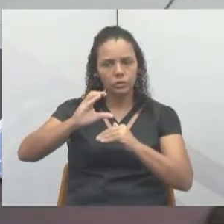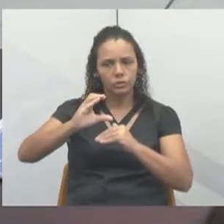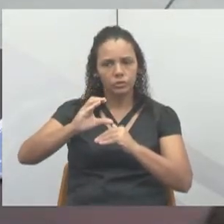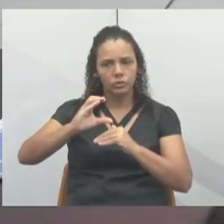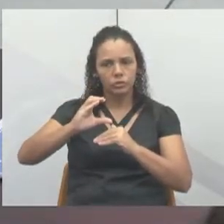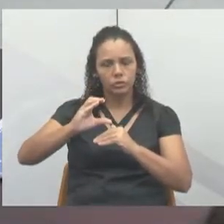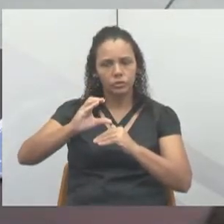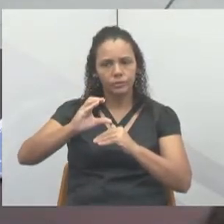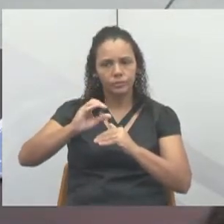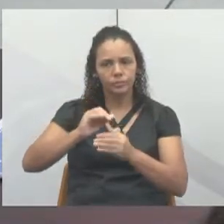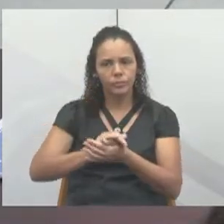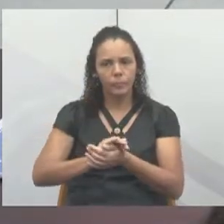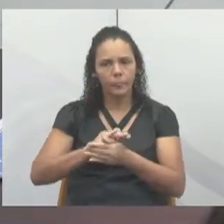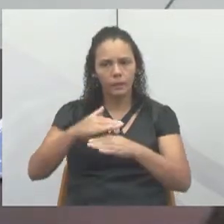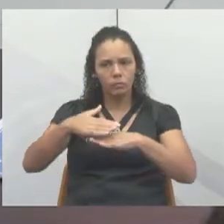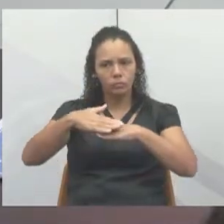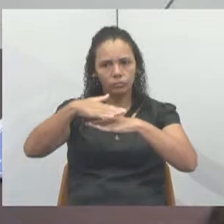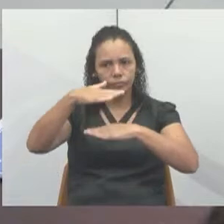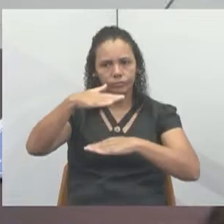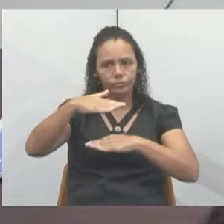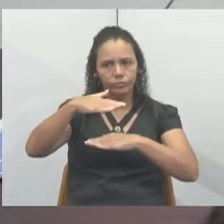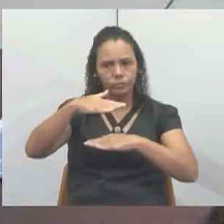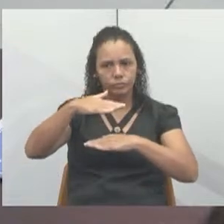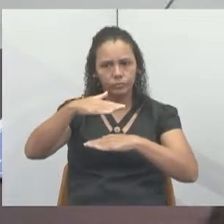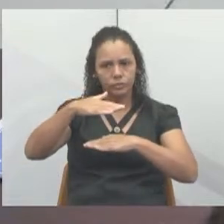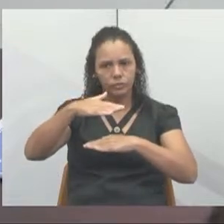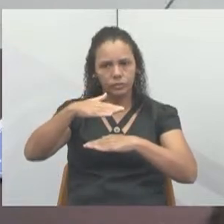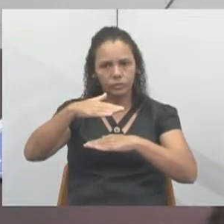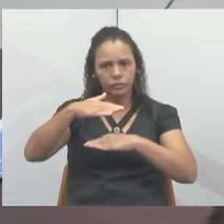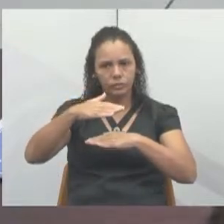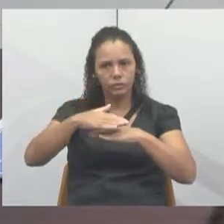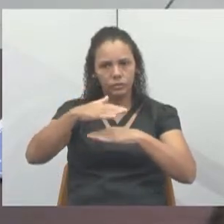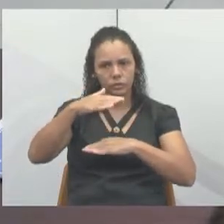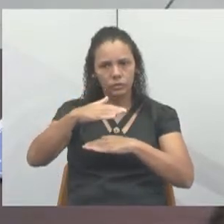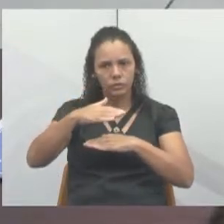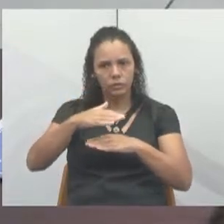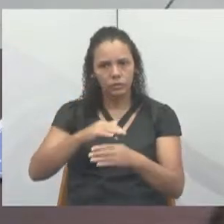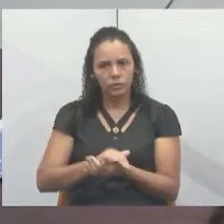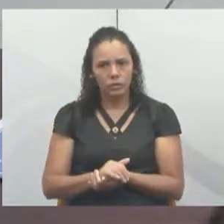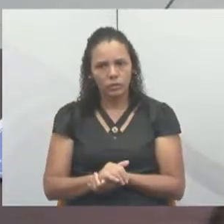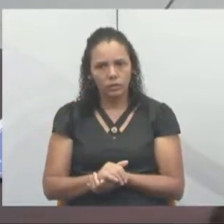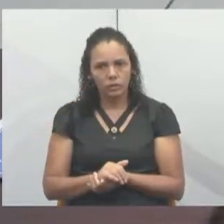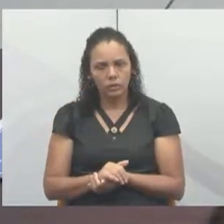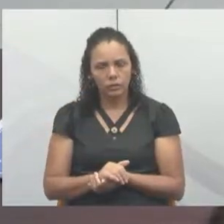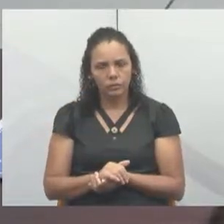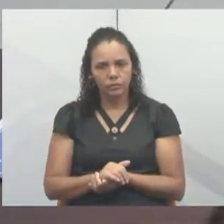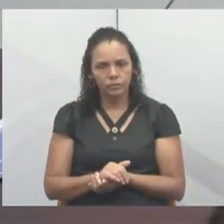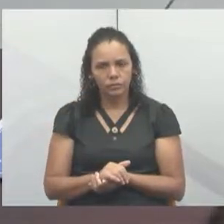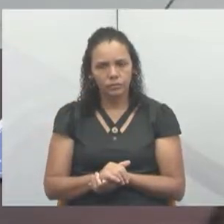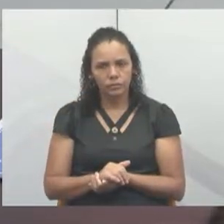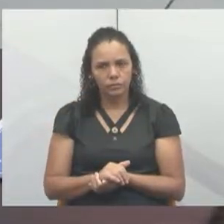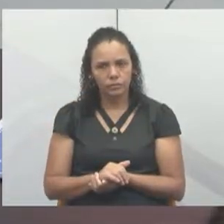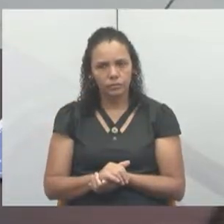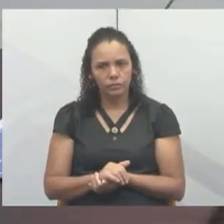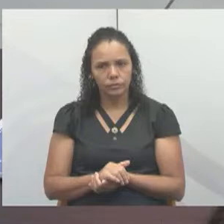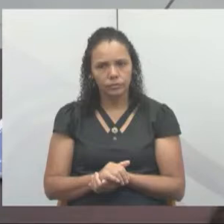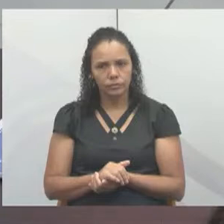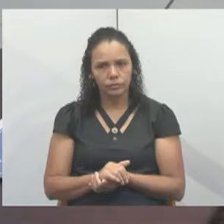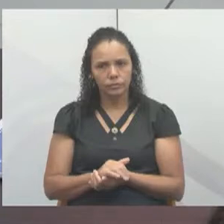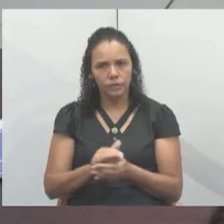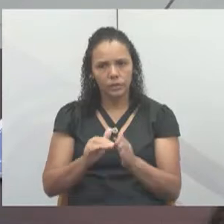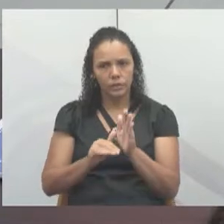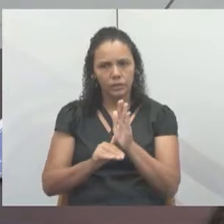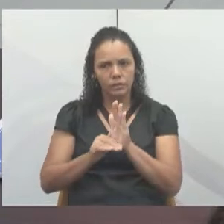brita seca. Então o concreto não gruda na brita, fica aquele oco ali. E muitos dela estão ficando numa altura muito